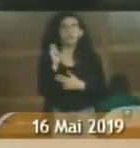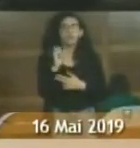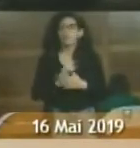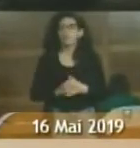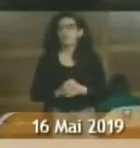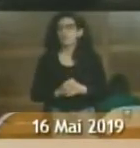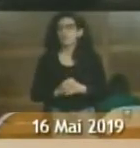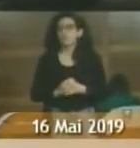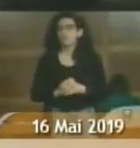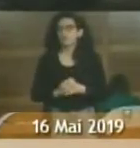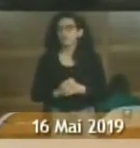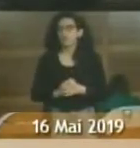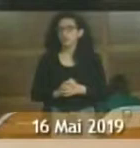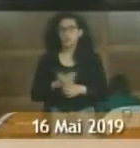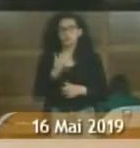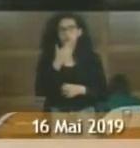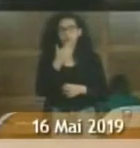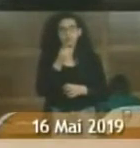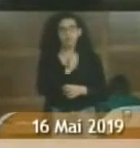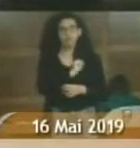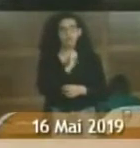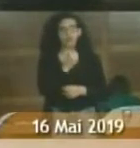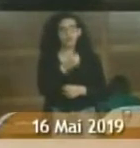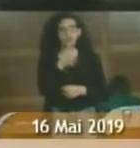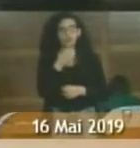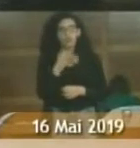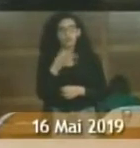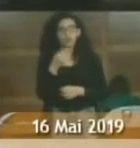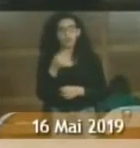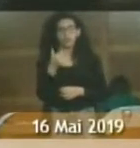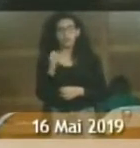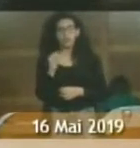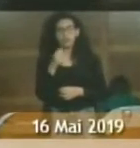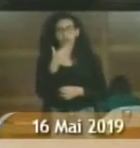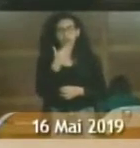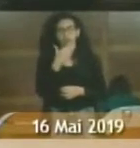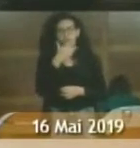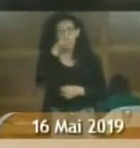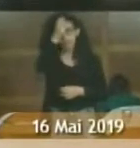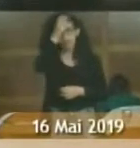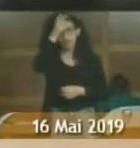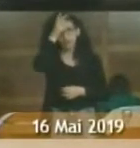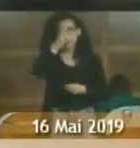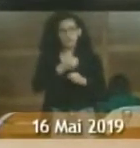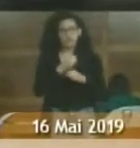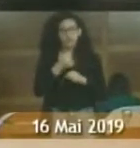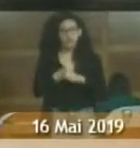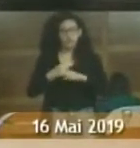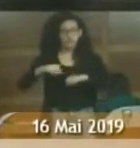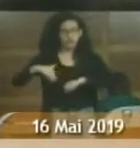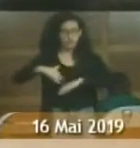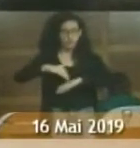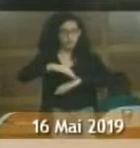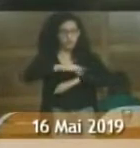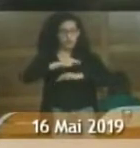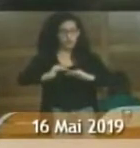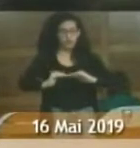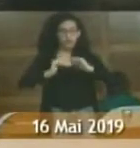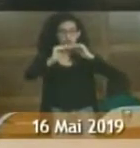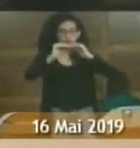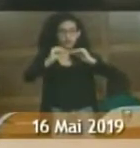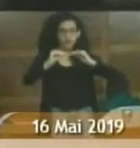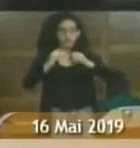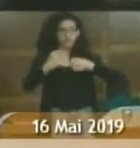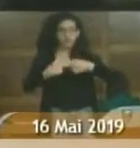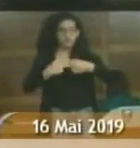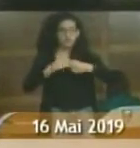de 2019. Indicação número 1478, indicando ao prefeito municipal a construção de faixas elevadas de pedestres na rua São Francisco,